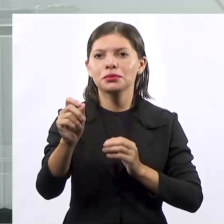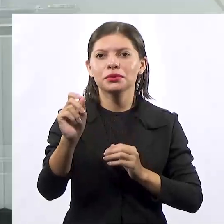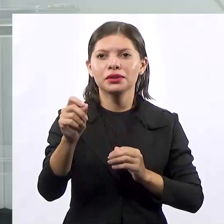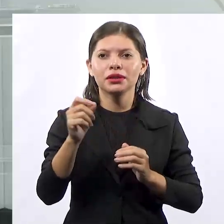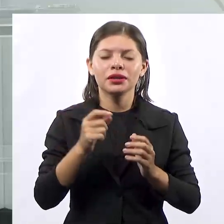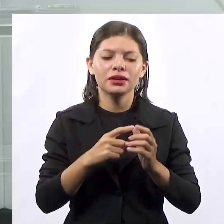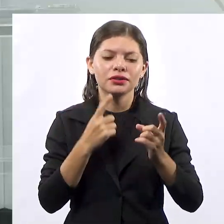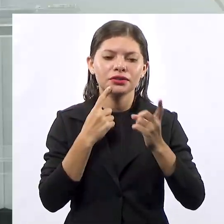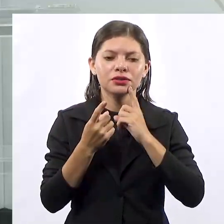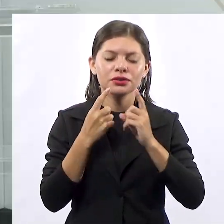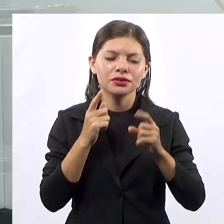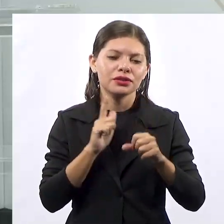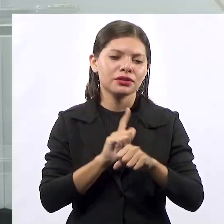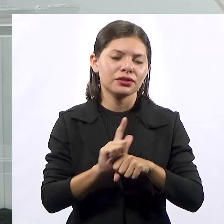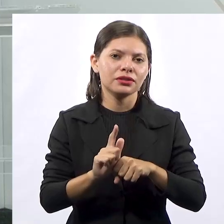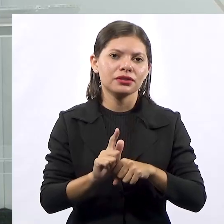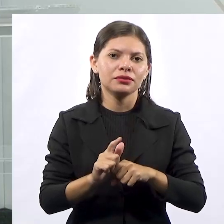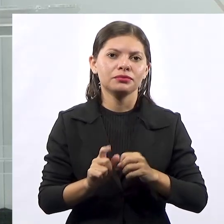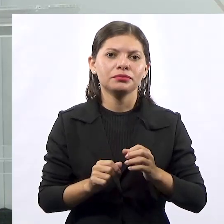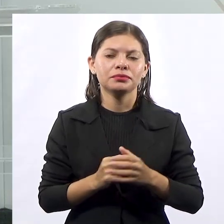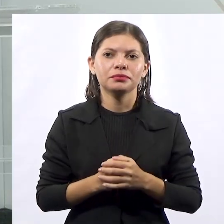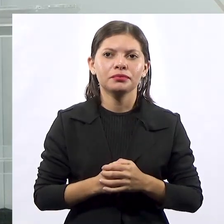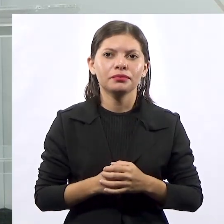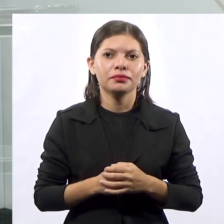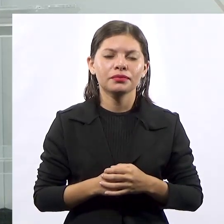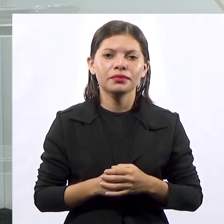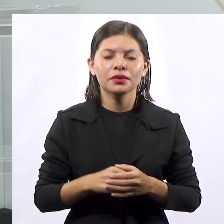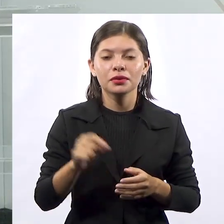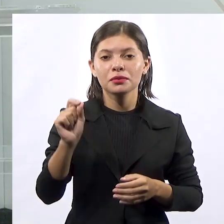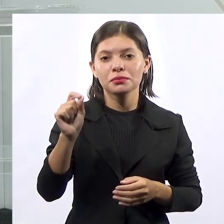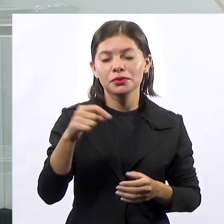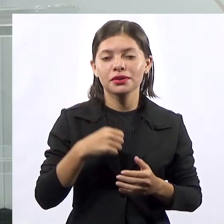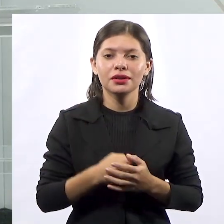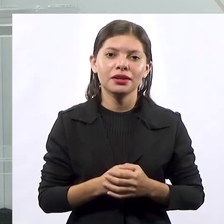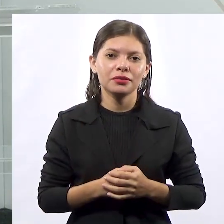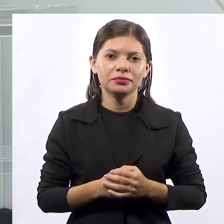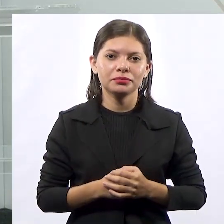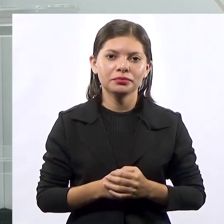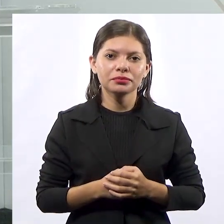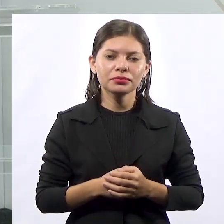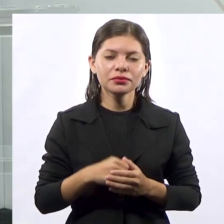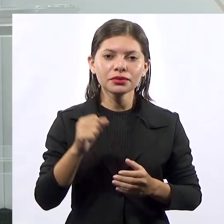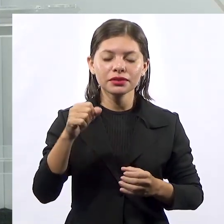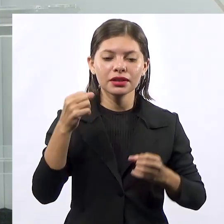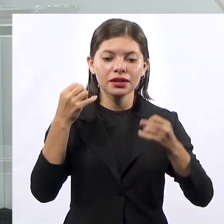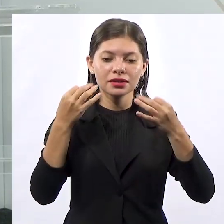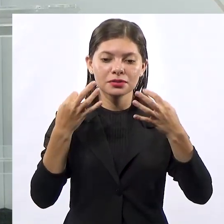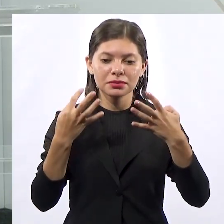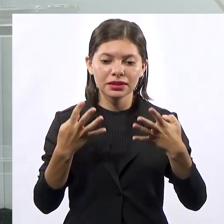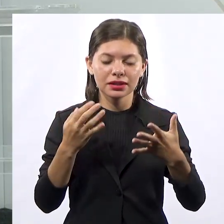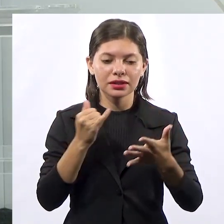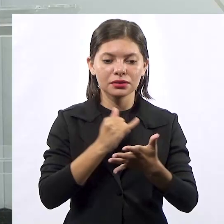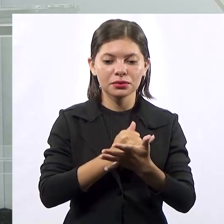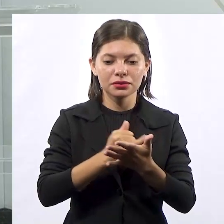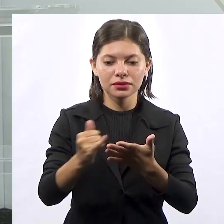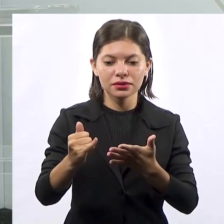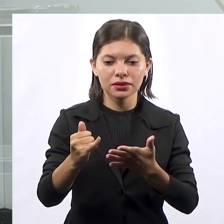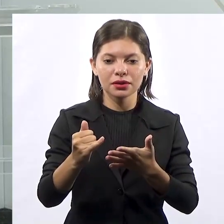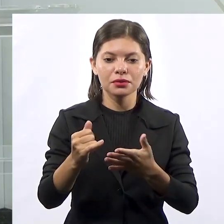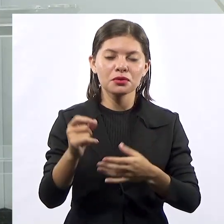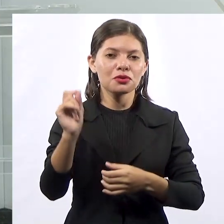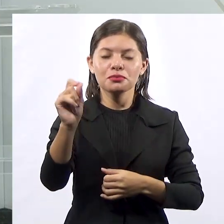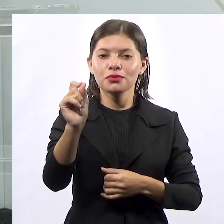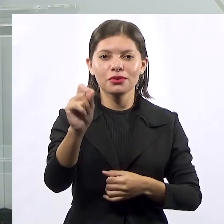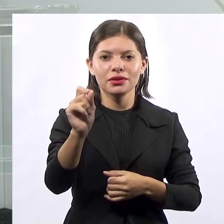o diálogo com o gestor dessa escola? Deve ter alguma motivação, né? Então, você vai explicar ali na introdução o motivo